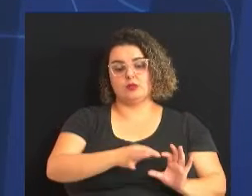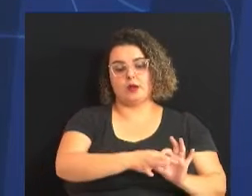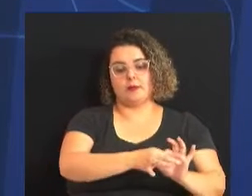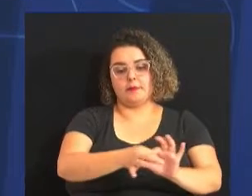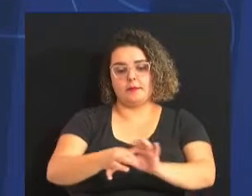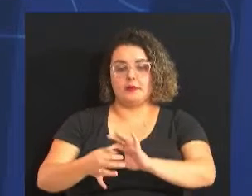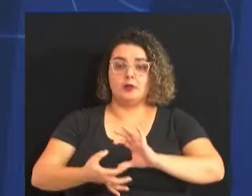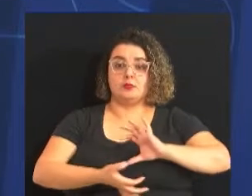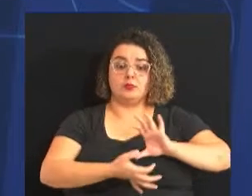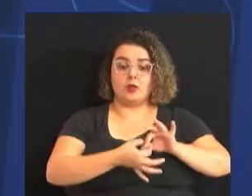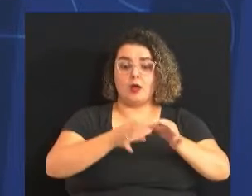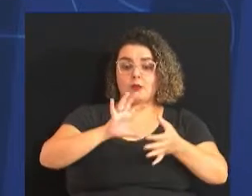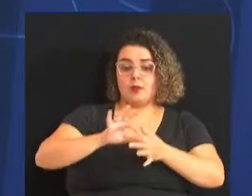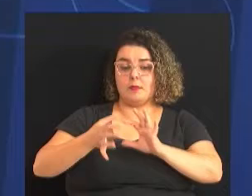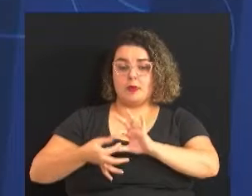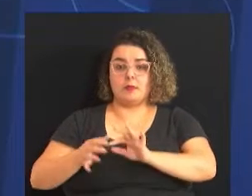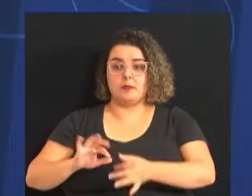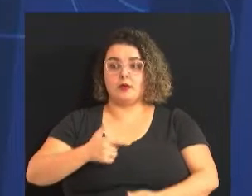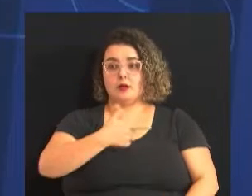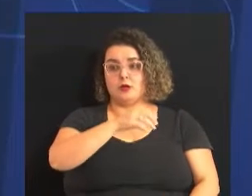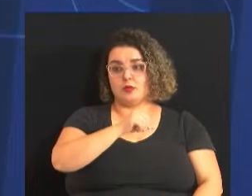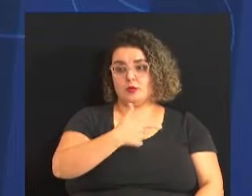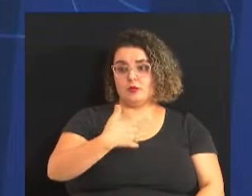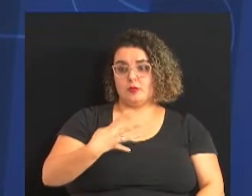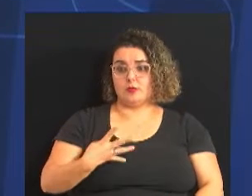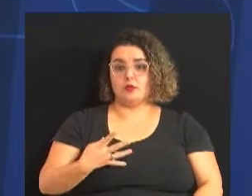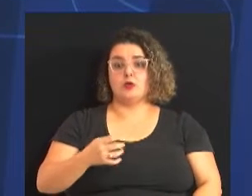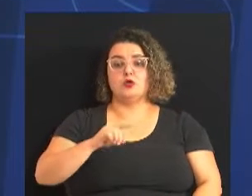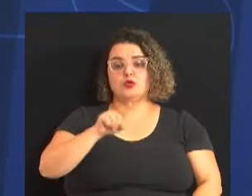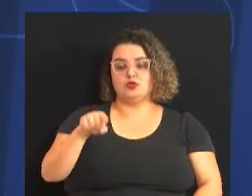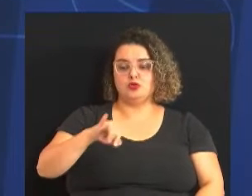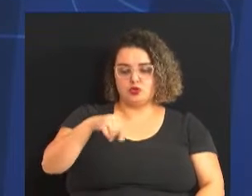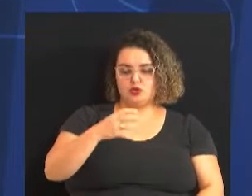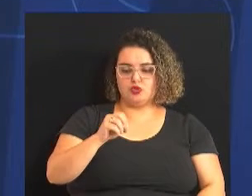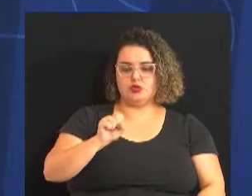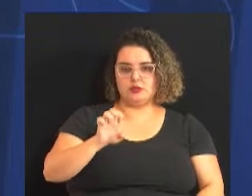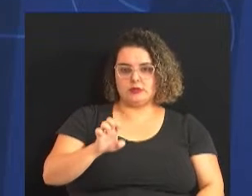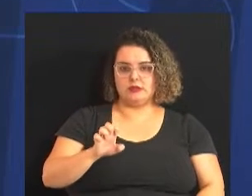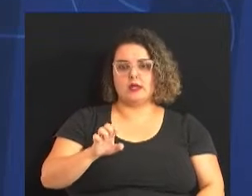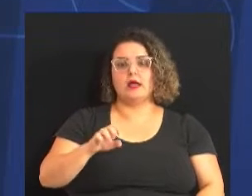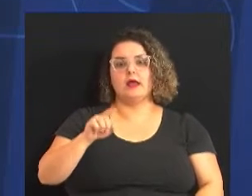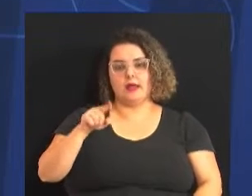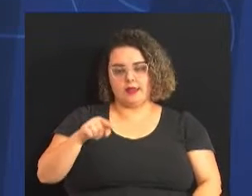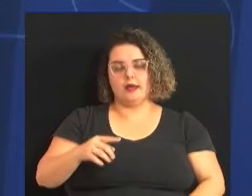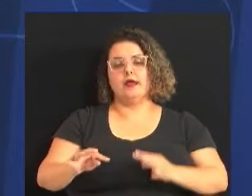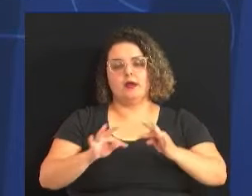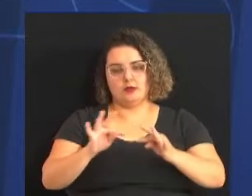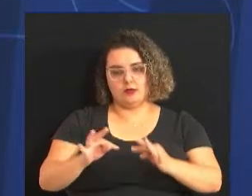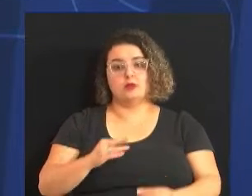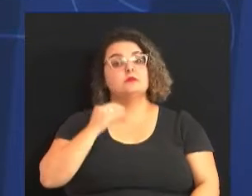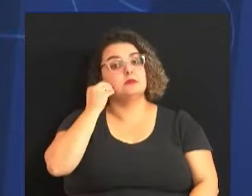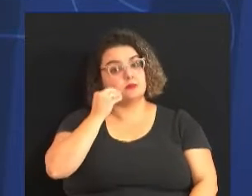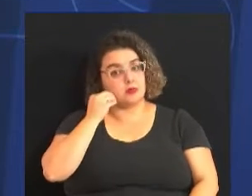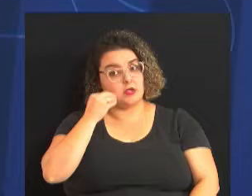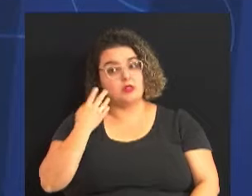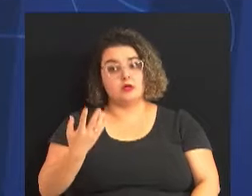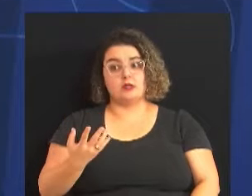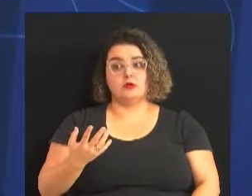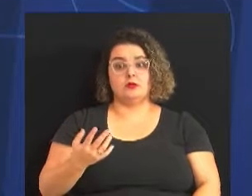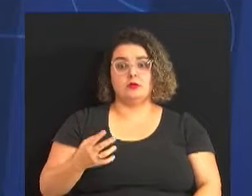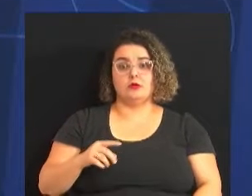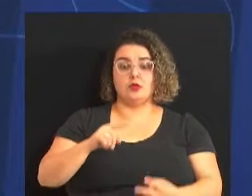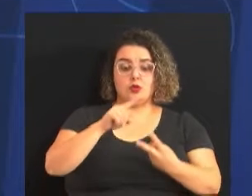Paris 2024. José Neto é o comandante, o Bugarelli já falou aqui, um profissional muito experiente. E apenas